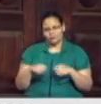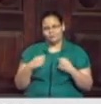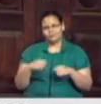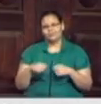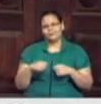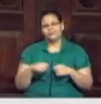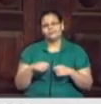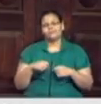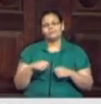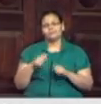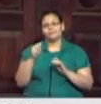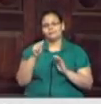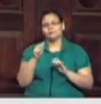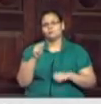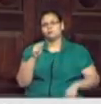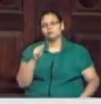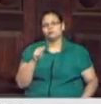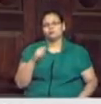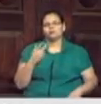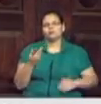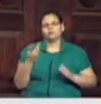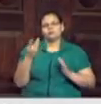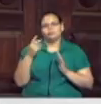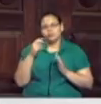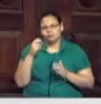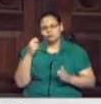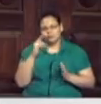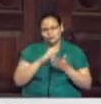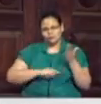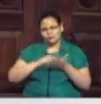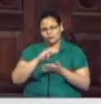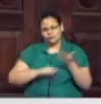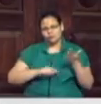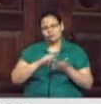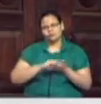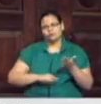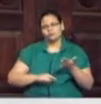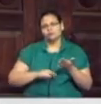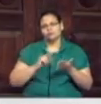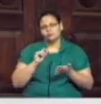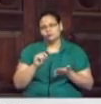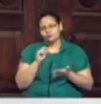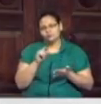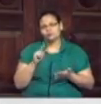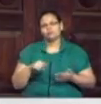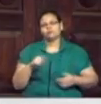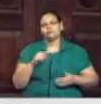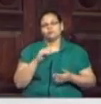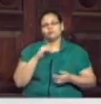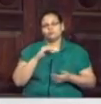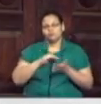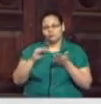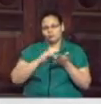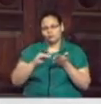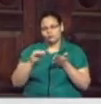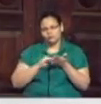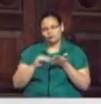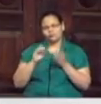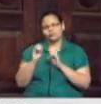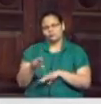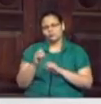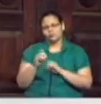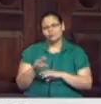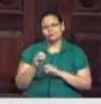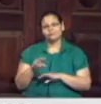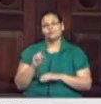ato normativo oficial, uma portaria talvez do secretário de Educação, definindo os critérios